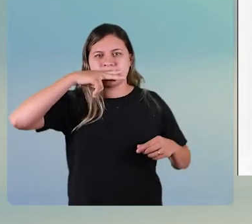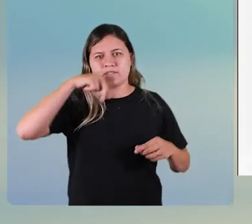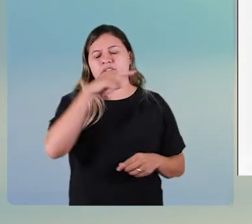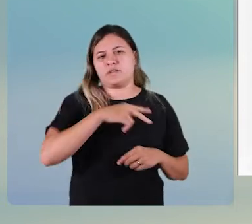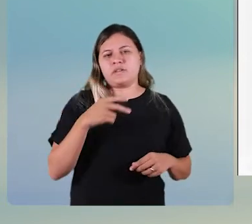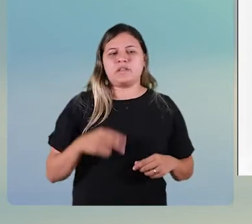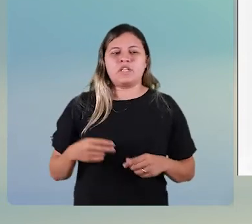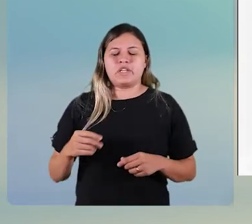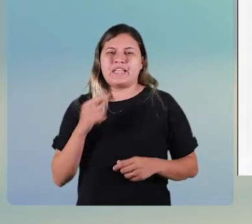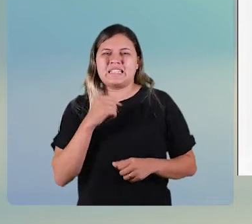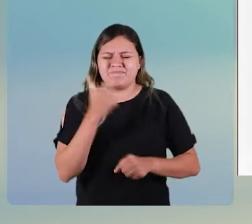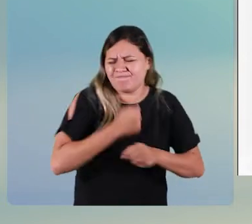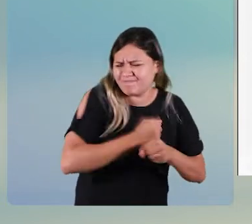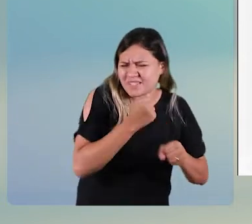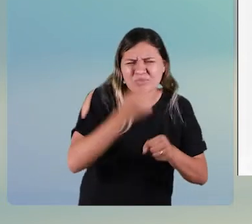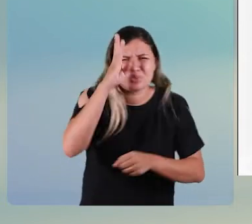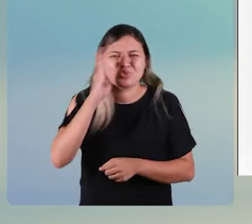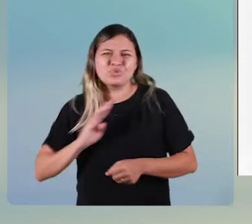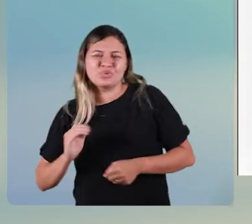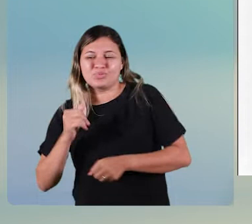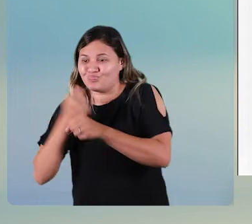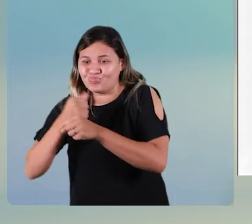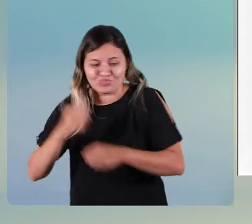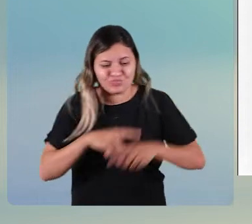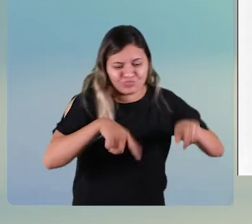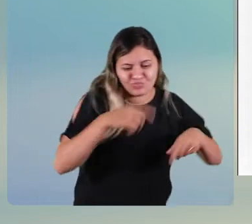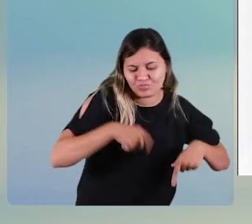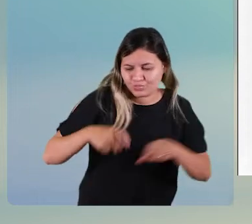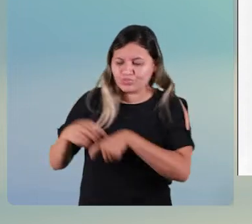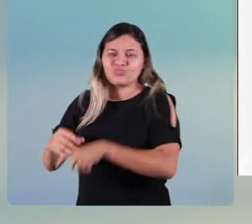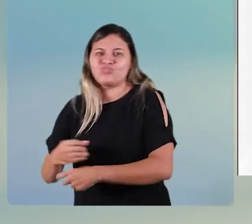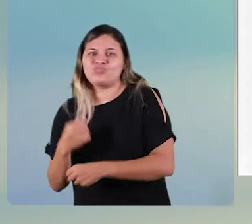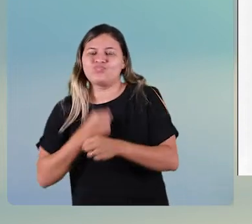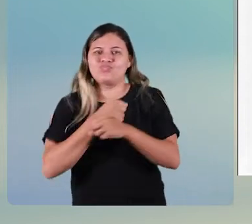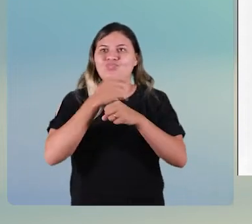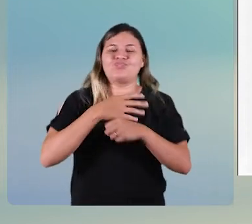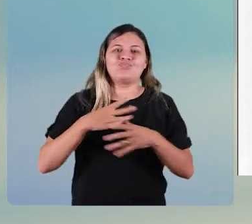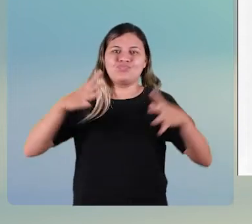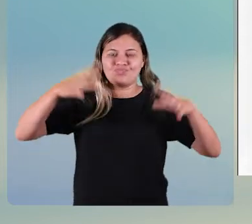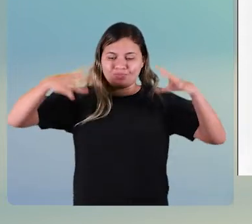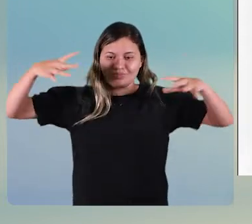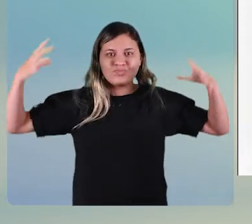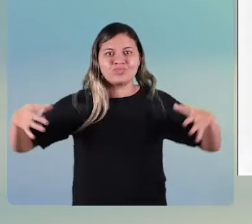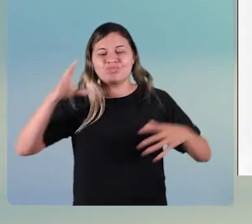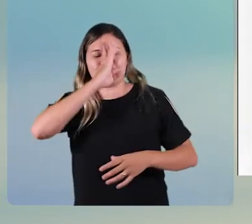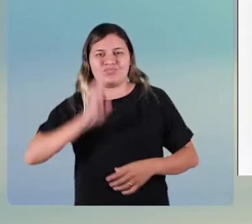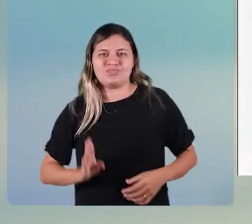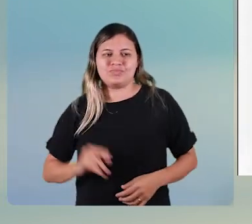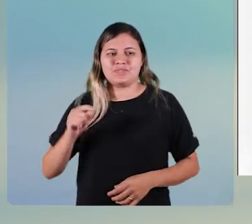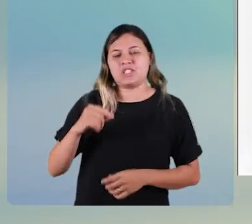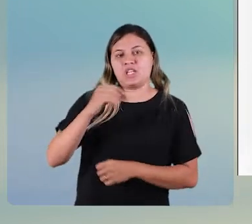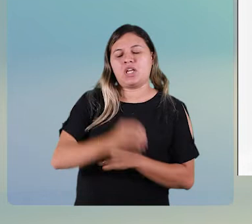A cana-de-açúcar é a cultura de maior produção aqui no Brasil, disparado. Ninguém bate a cana-de-açúcar, tá? Então, a produção